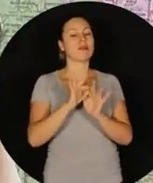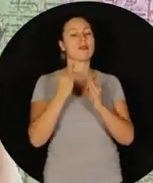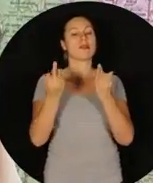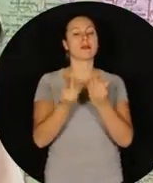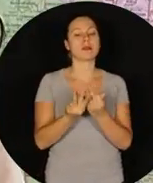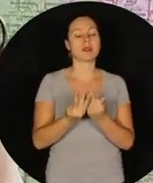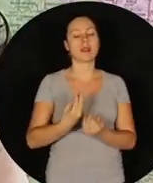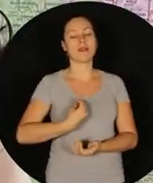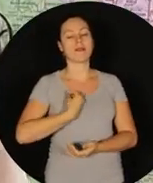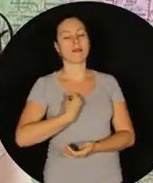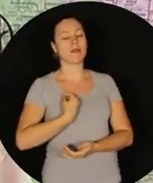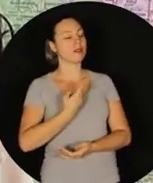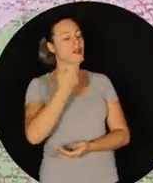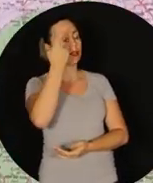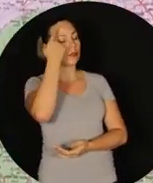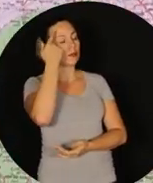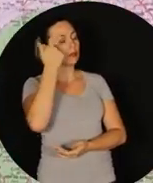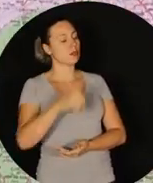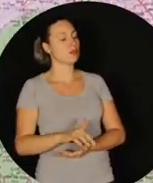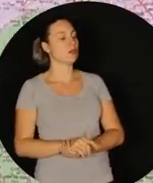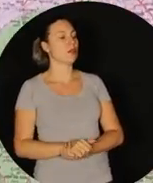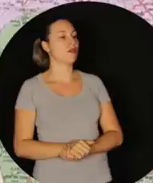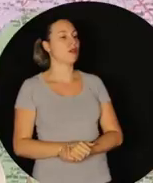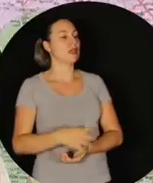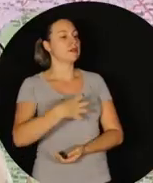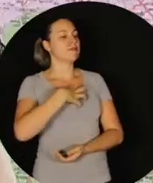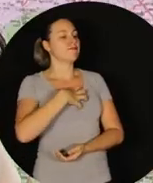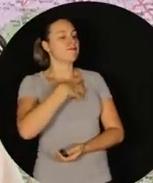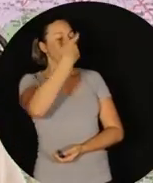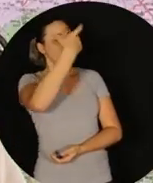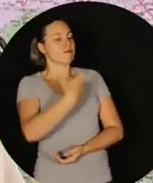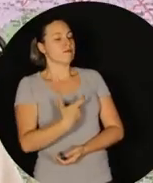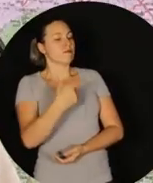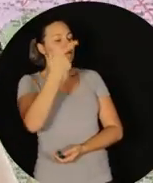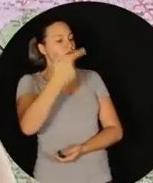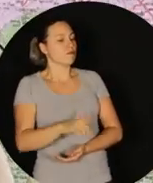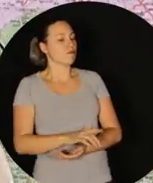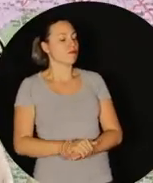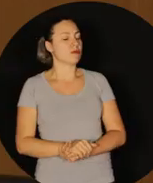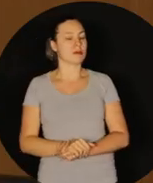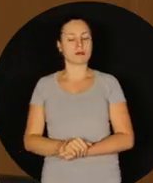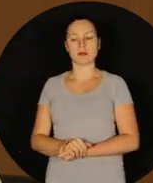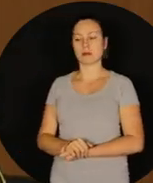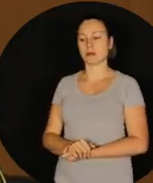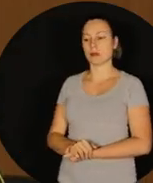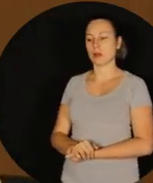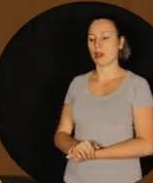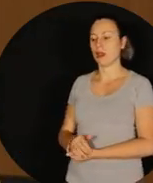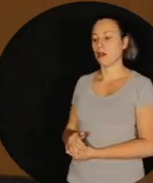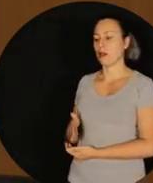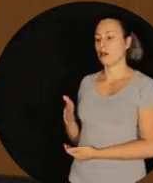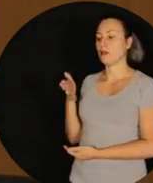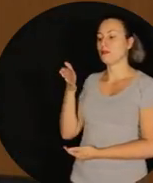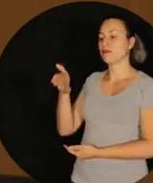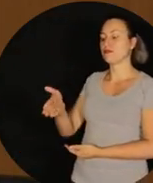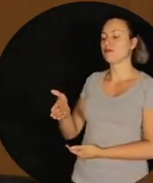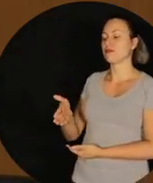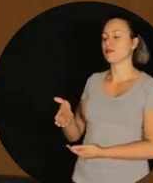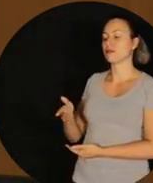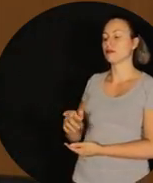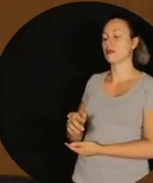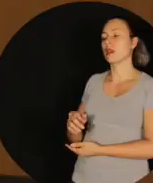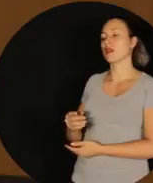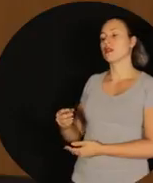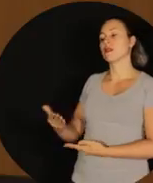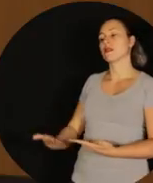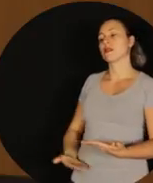de volta à vida, me deu autonomia. Ele vem contribuir para que tu te sinta cidadão novamente. Eu frequento o serviço de convivência